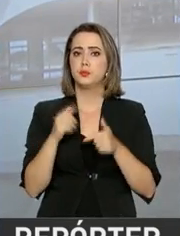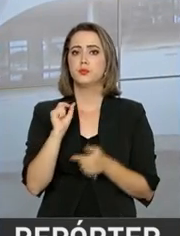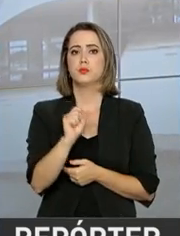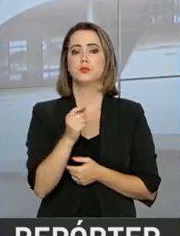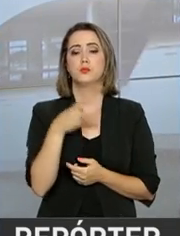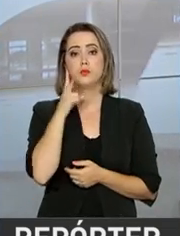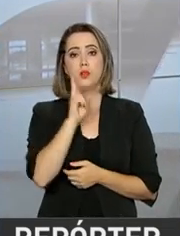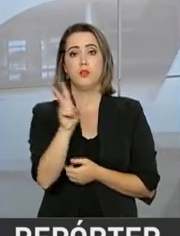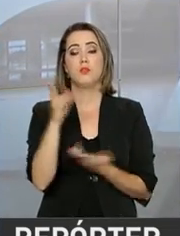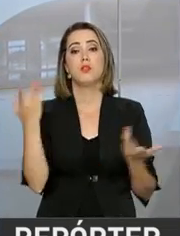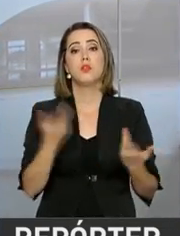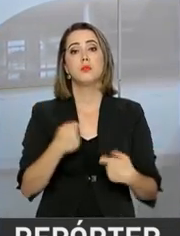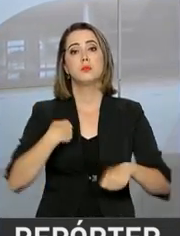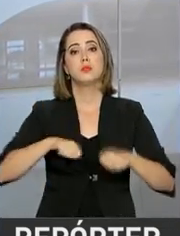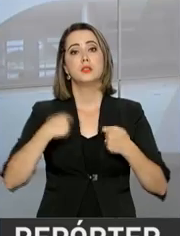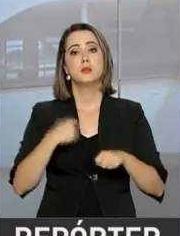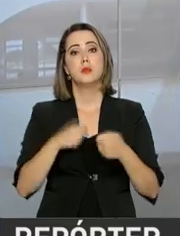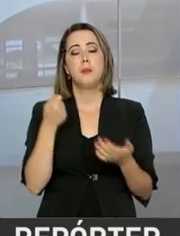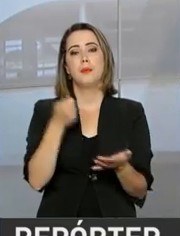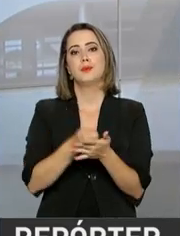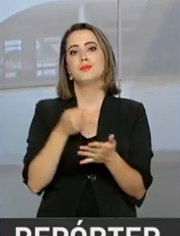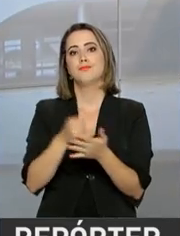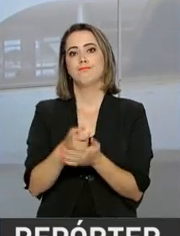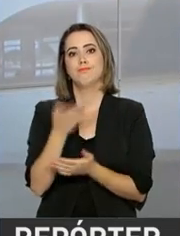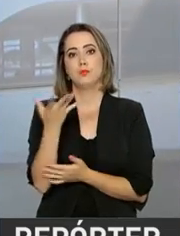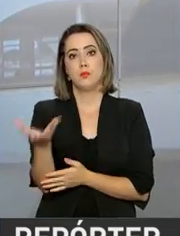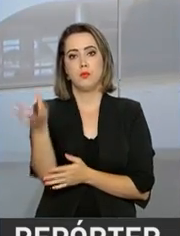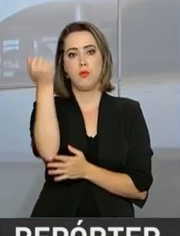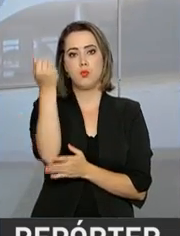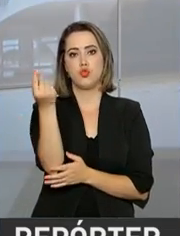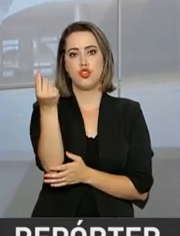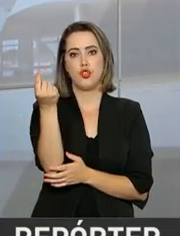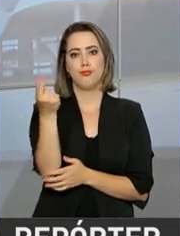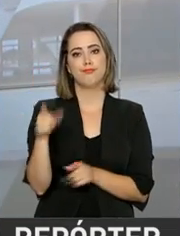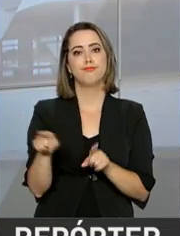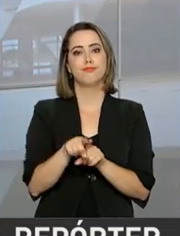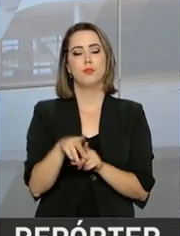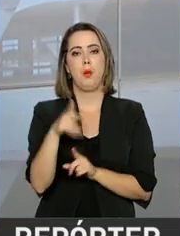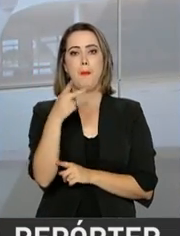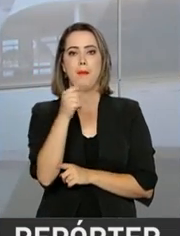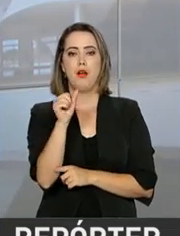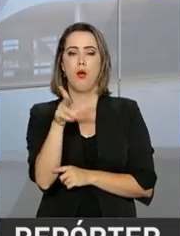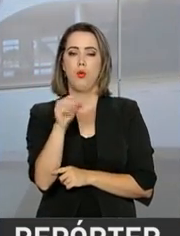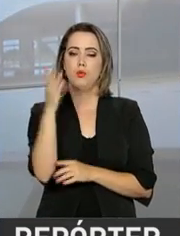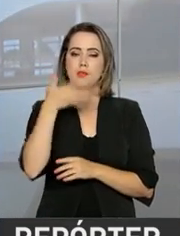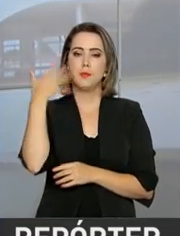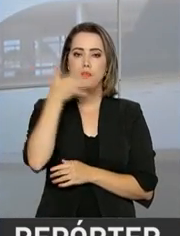trabalhadores. Confira então o que é necessário para efetuar o saque na reportagem de Paulo La Sálvia.